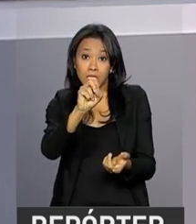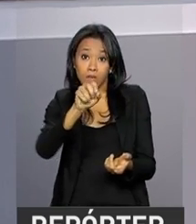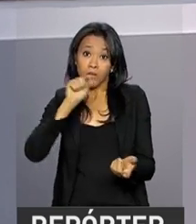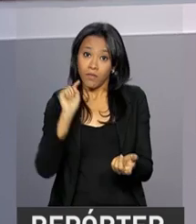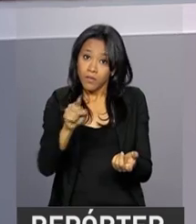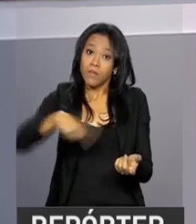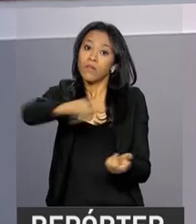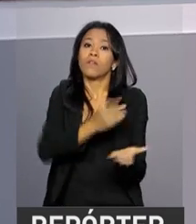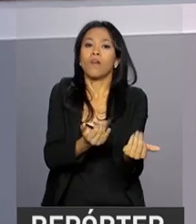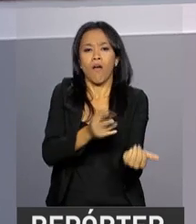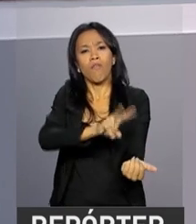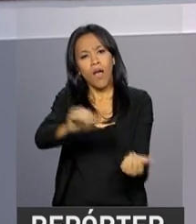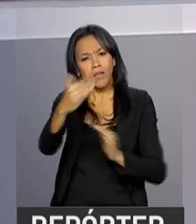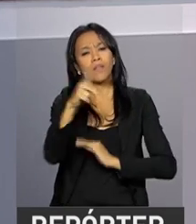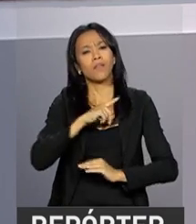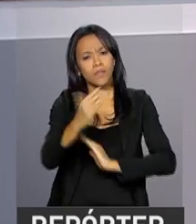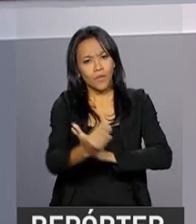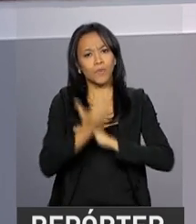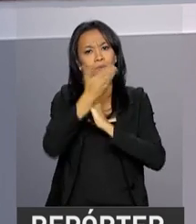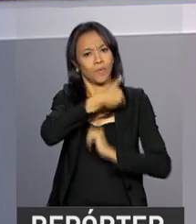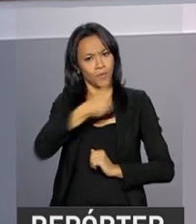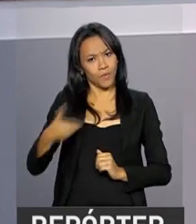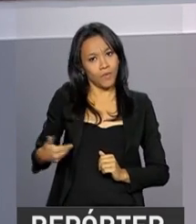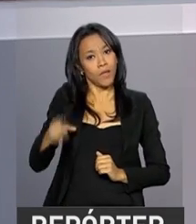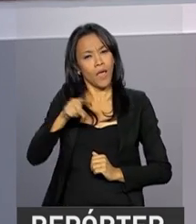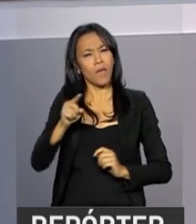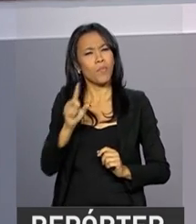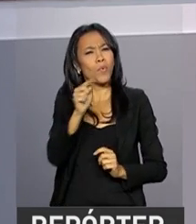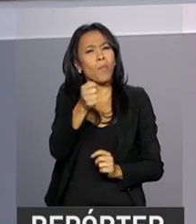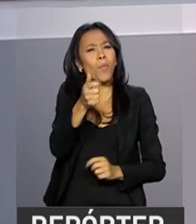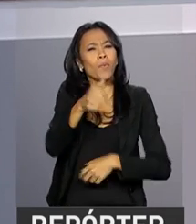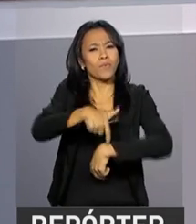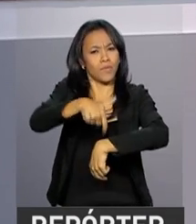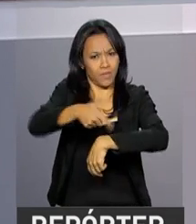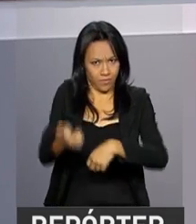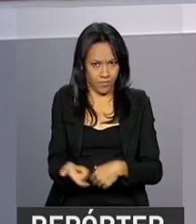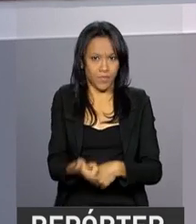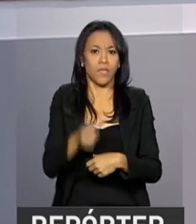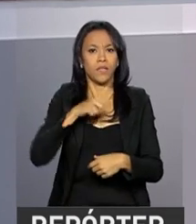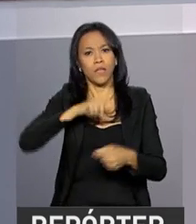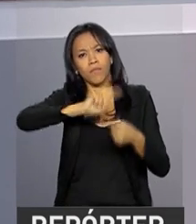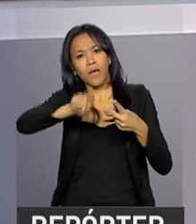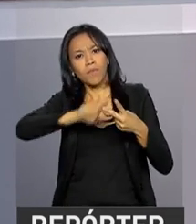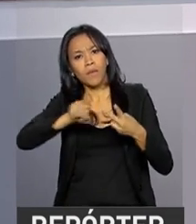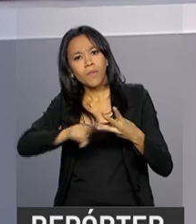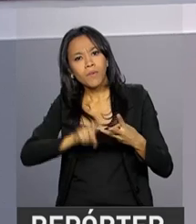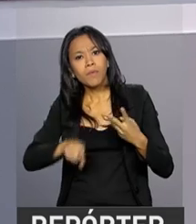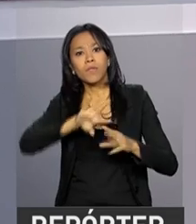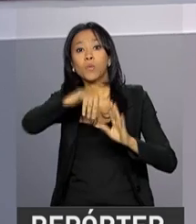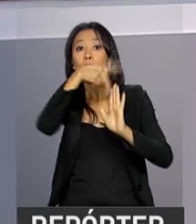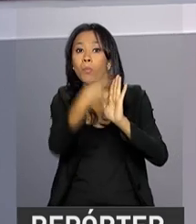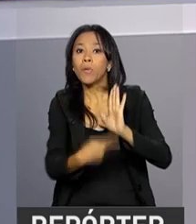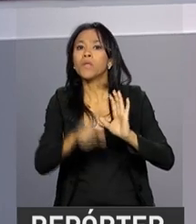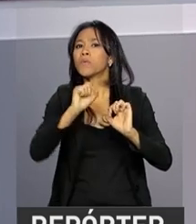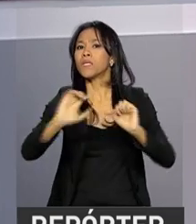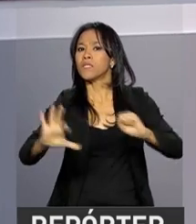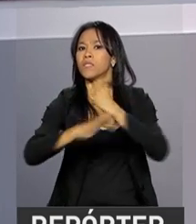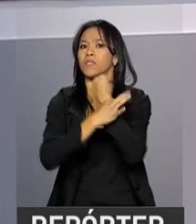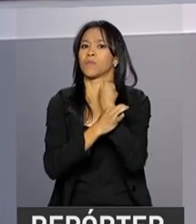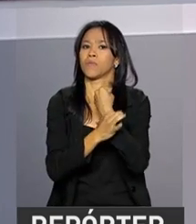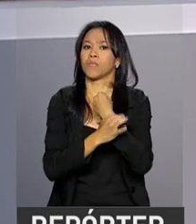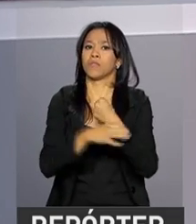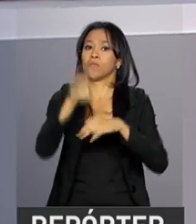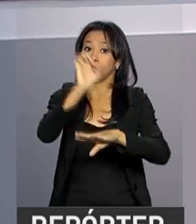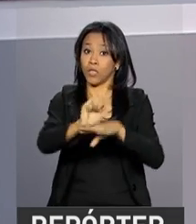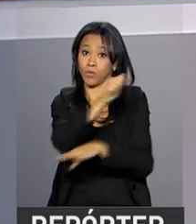sejam beneficiados com a ação. A medida é temporária e integra uma série de ações sociais do Plano de Segurança do Rio de